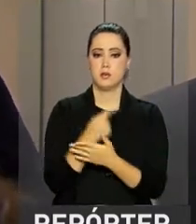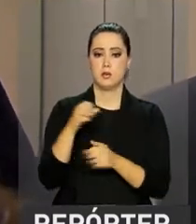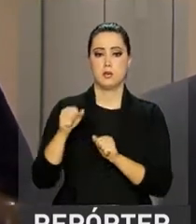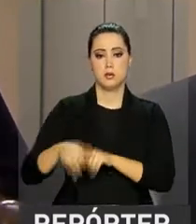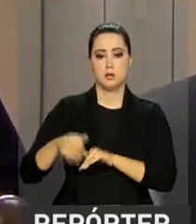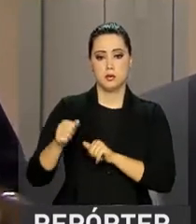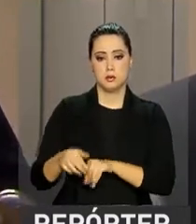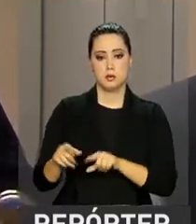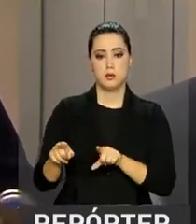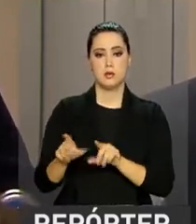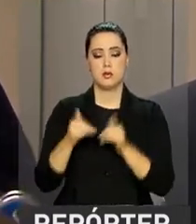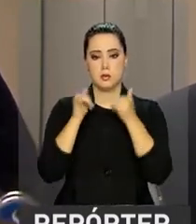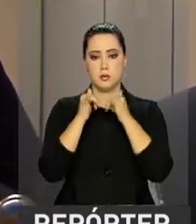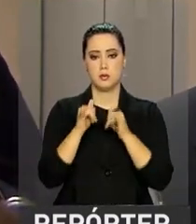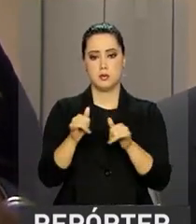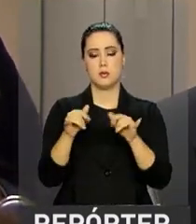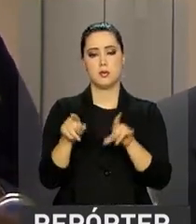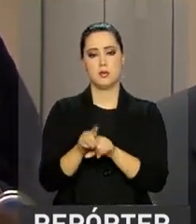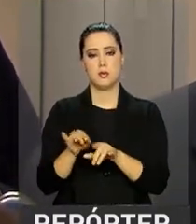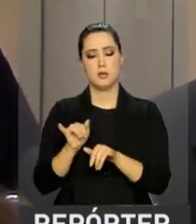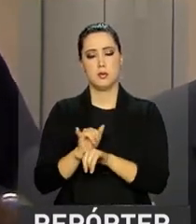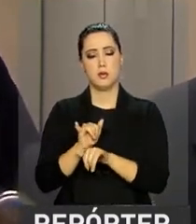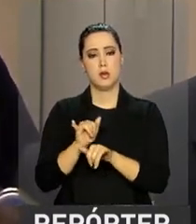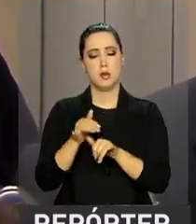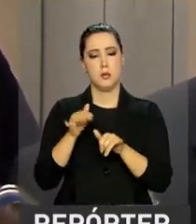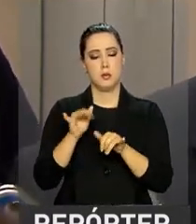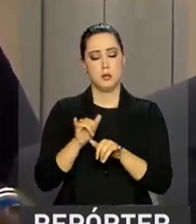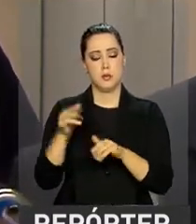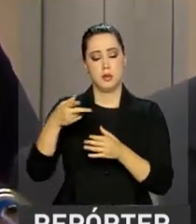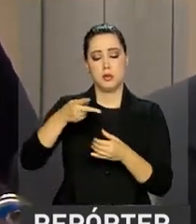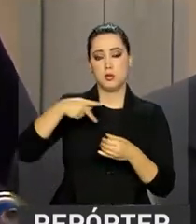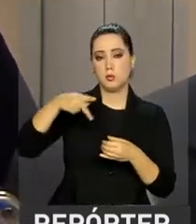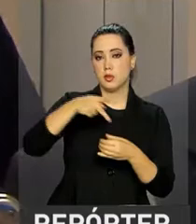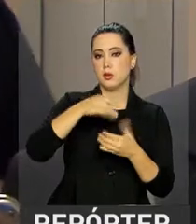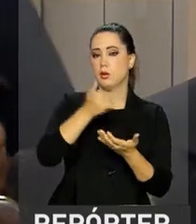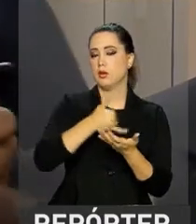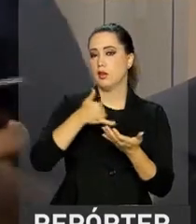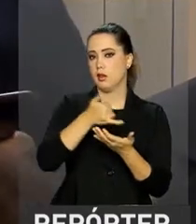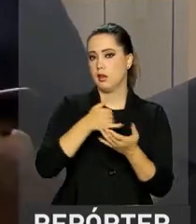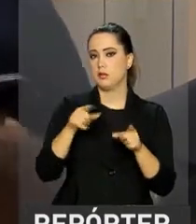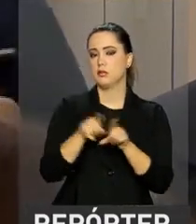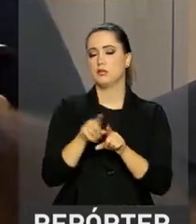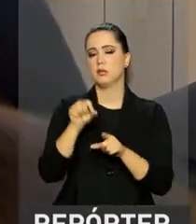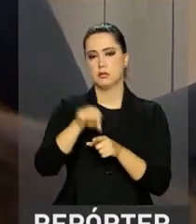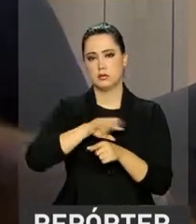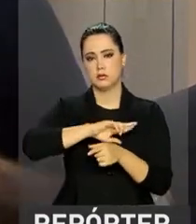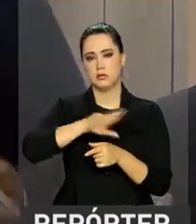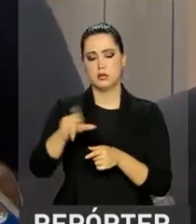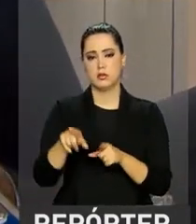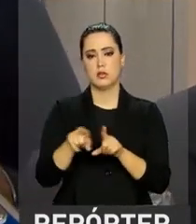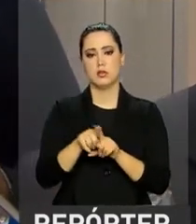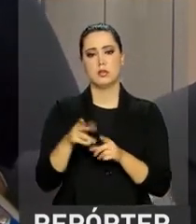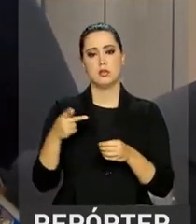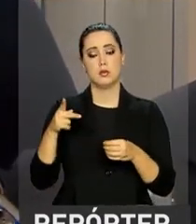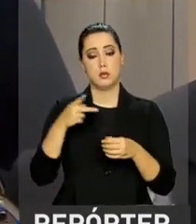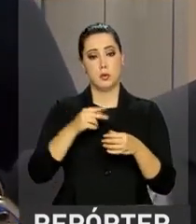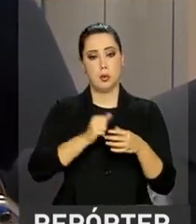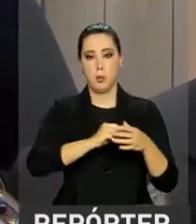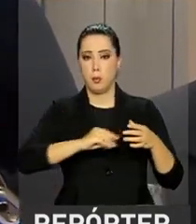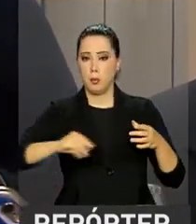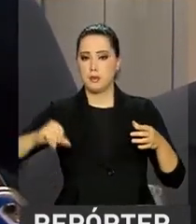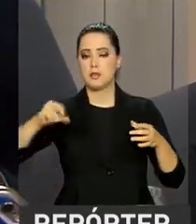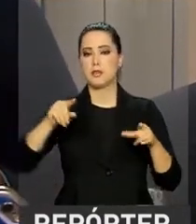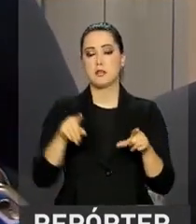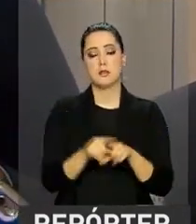setembro tanto setor elétrico também de petróleo e gás como também o último leilão um leilão de partilha do pré-sal foram muito positivos